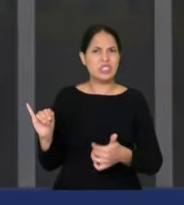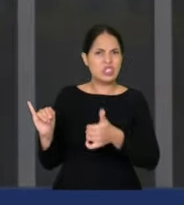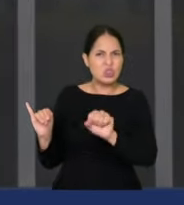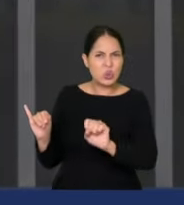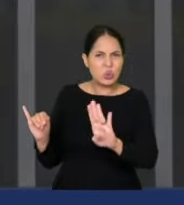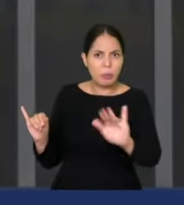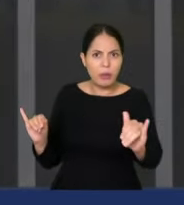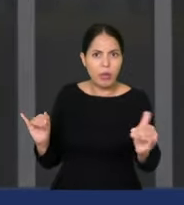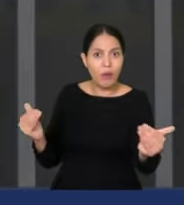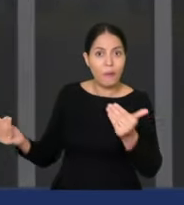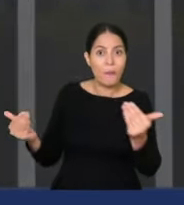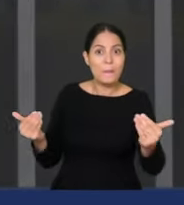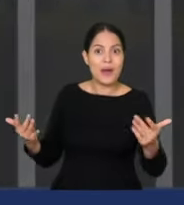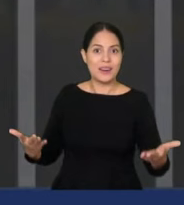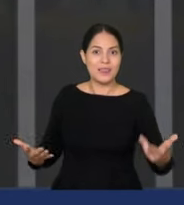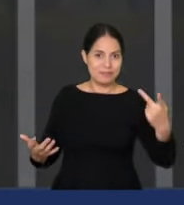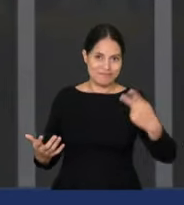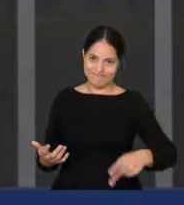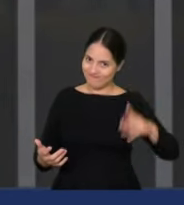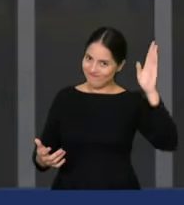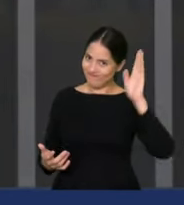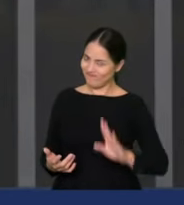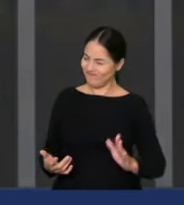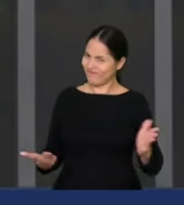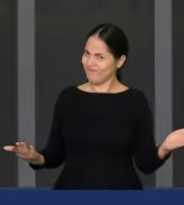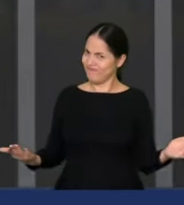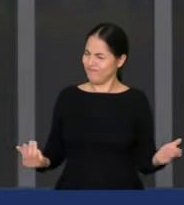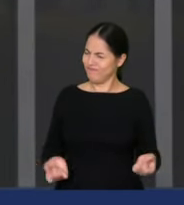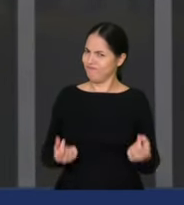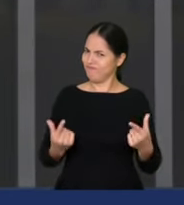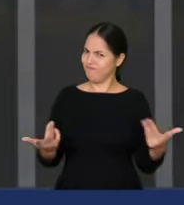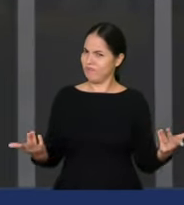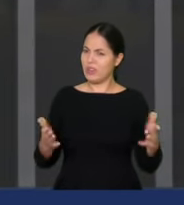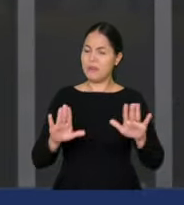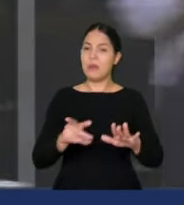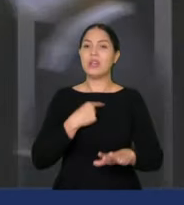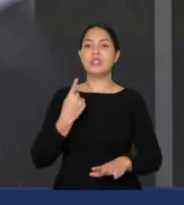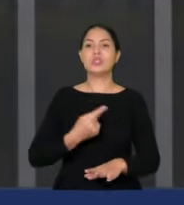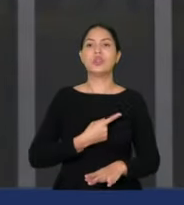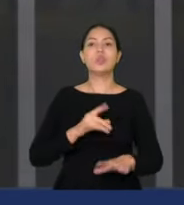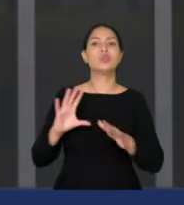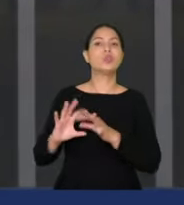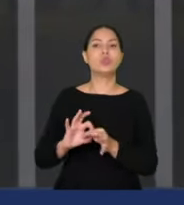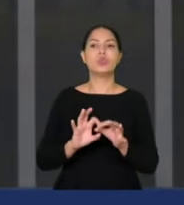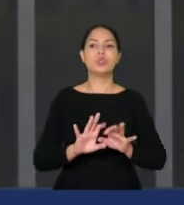esse discurso aqui, eu entendo do ponto de vista eleitoral, mas do ponto da lógica não existe.